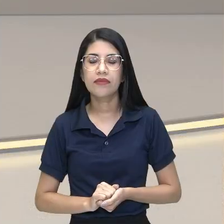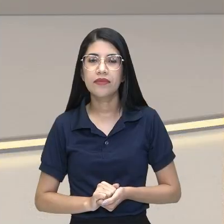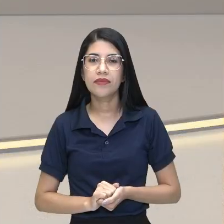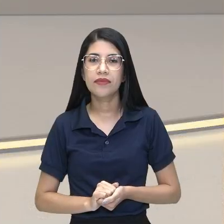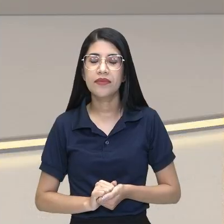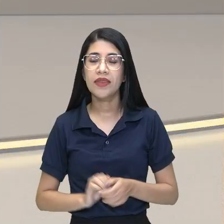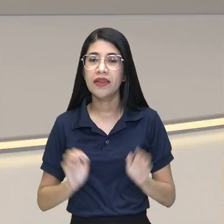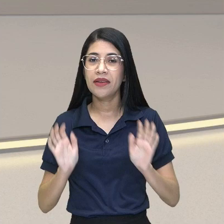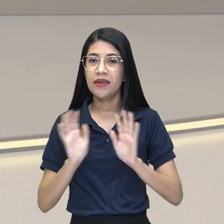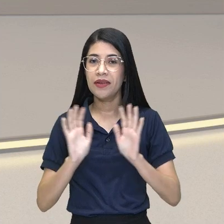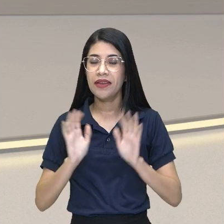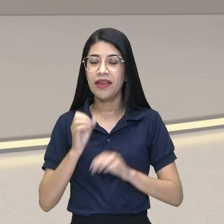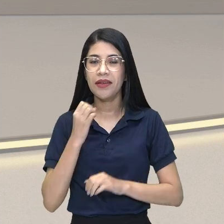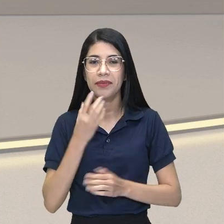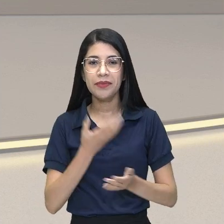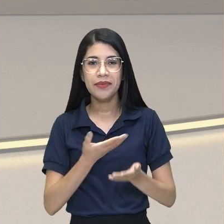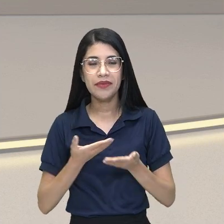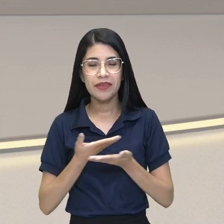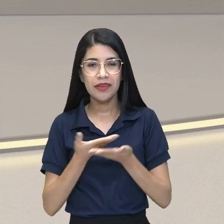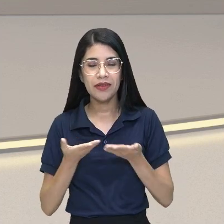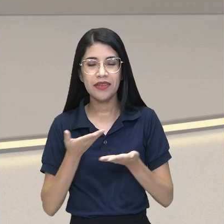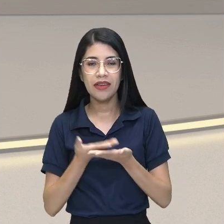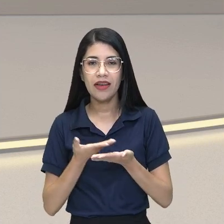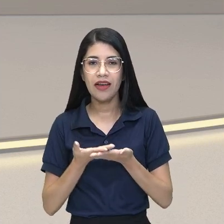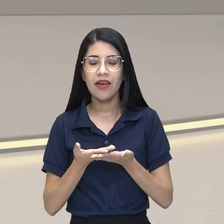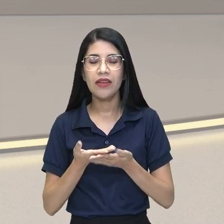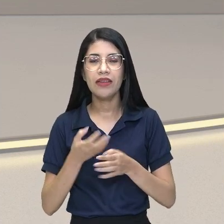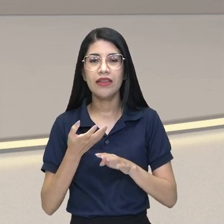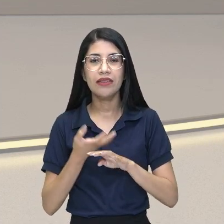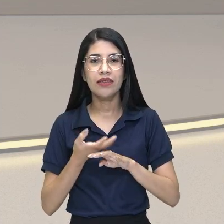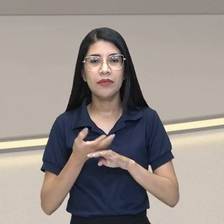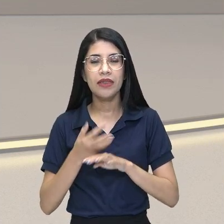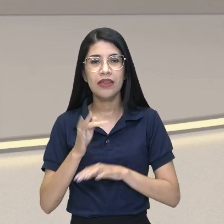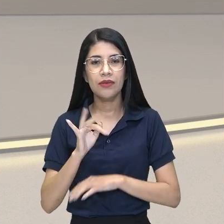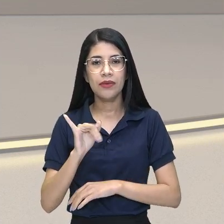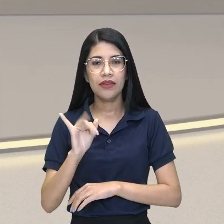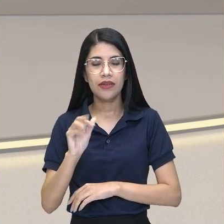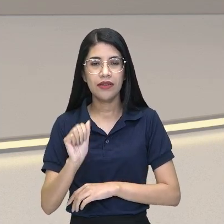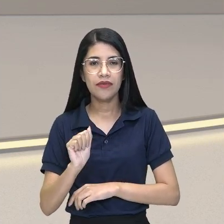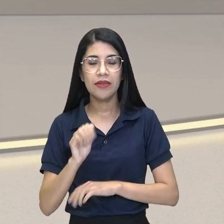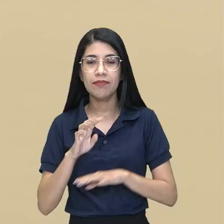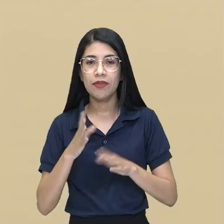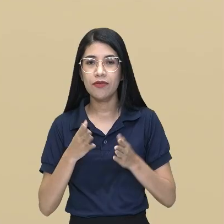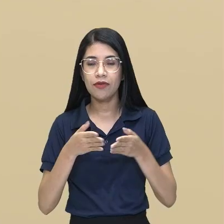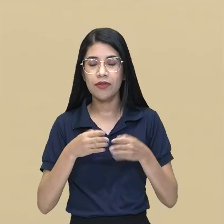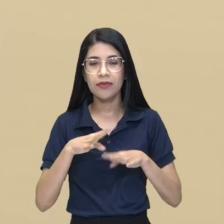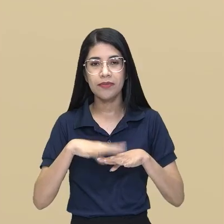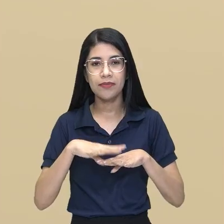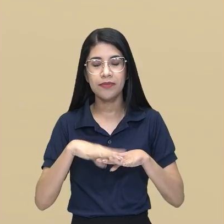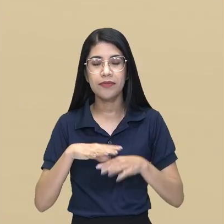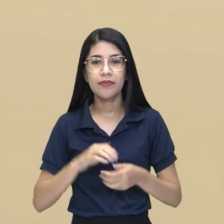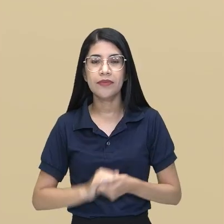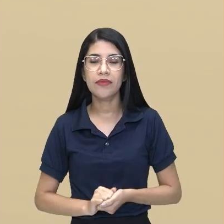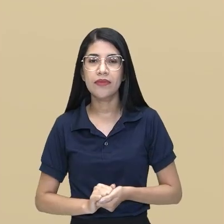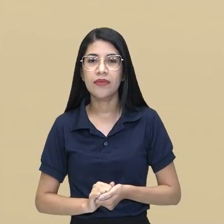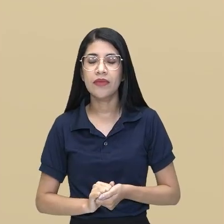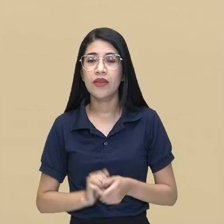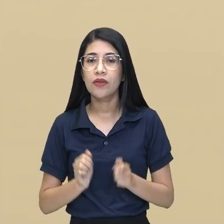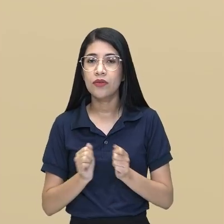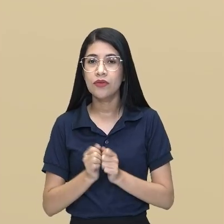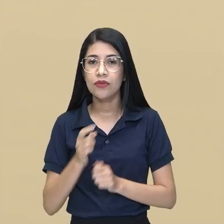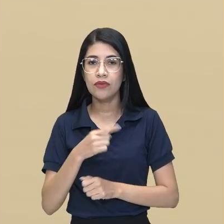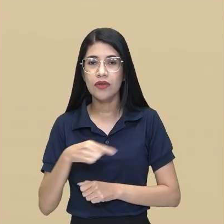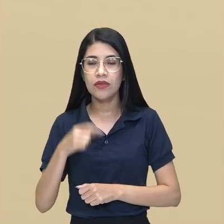Olá, olá, sejam bem-vindos a mais uma aula do nosso itinerário formativo de matemática. Eu estou aqui com vocês,